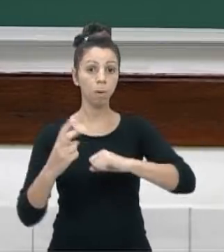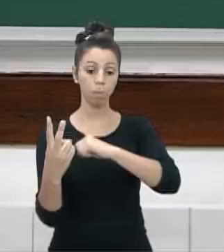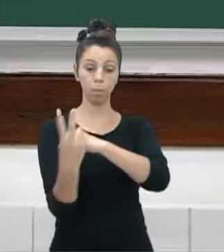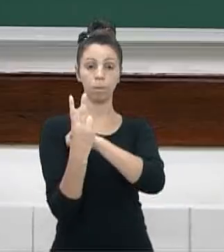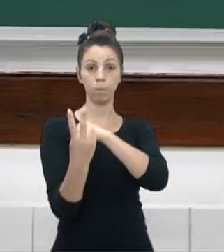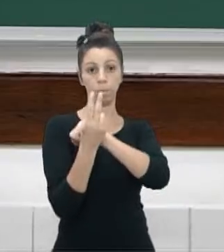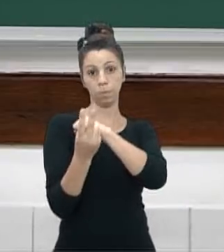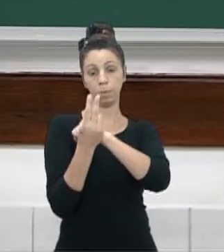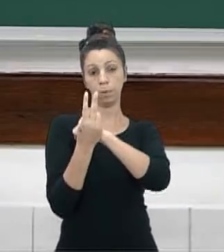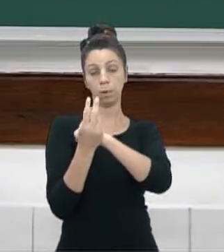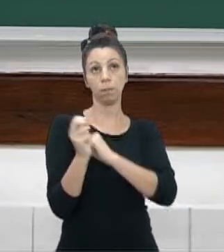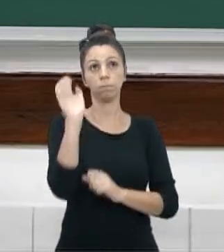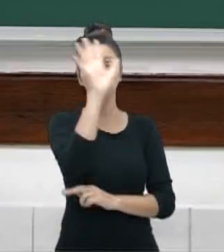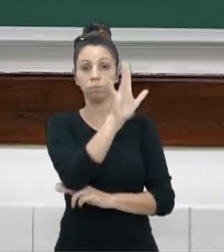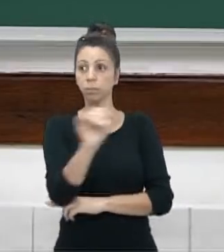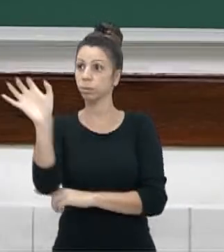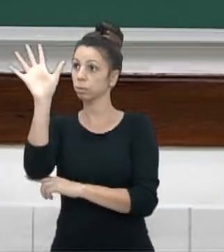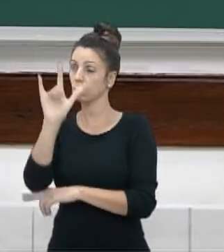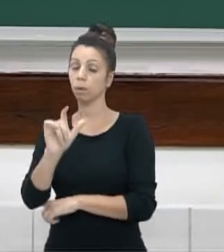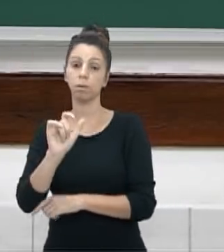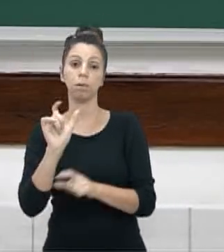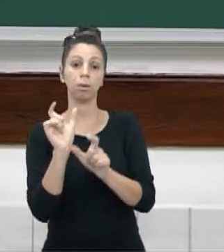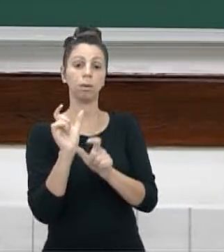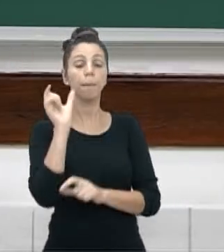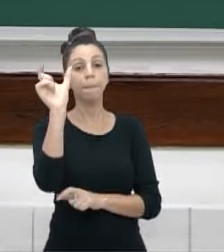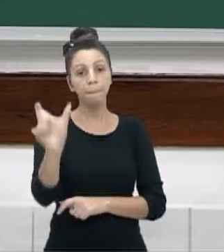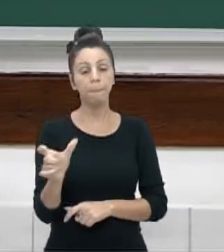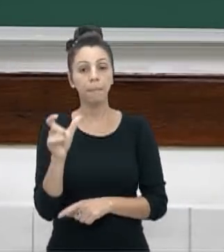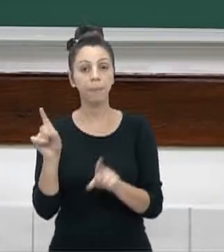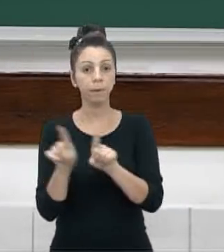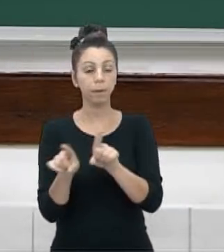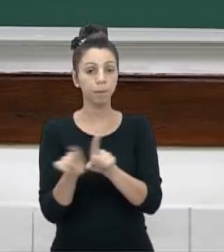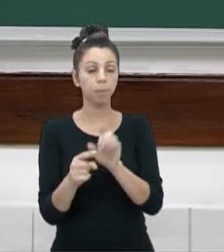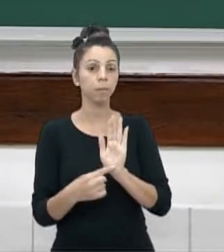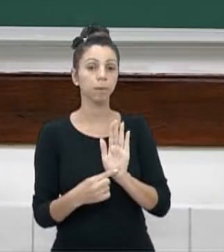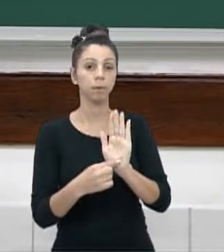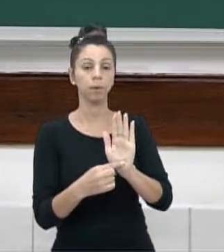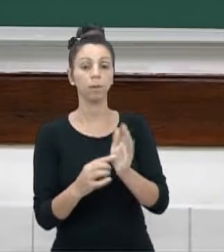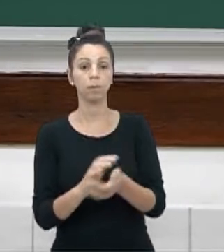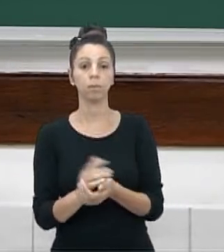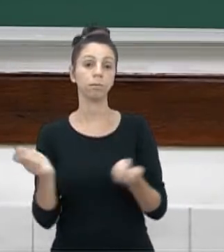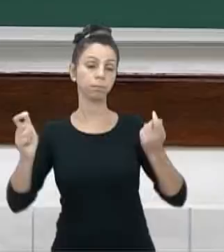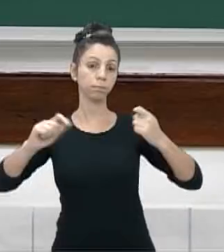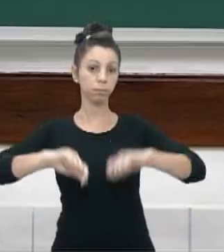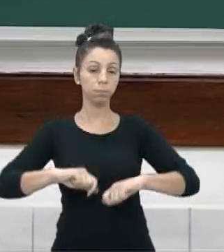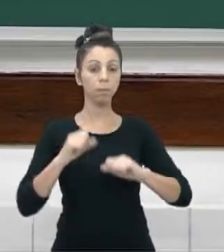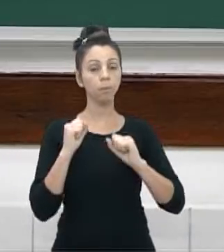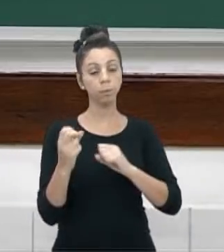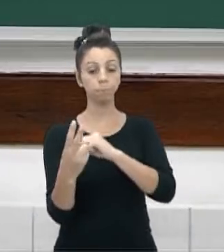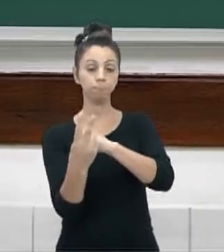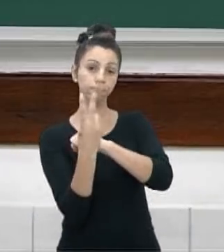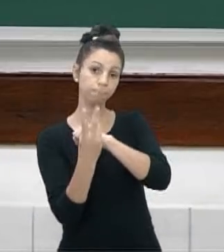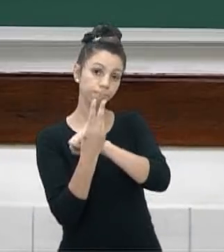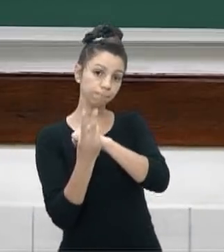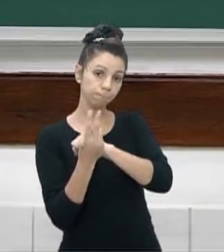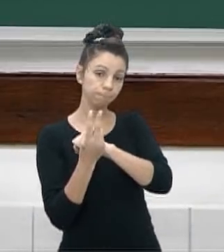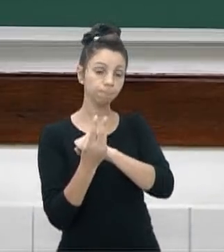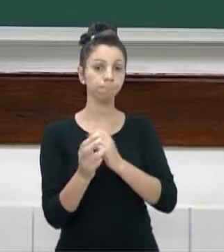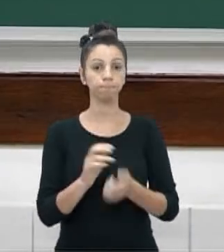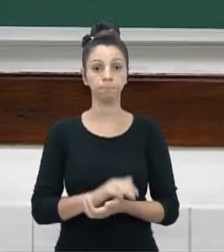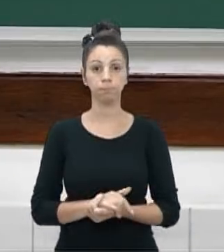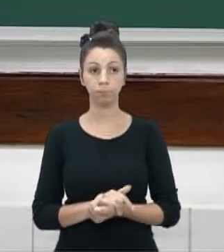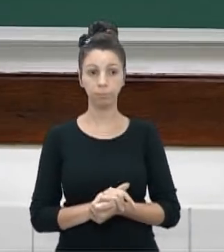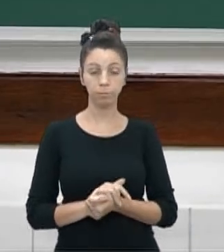prevenção, né, com imagens e palavras ali que ilustram, né, essa possibilidade da gente se prevenir contra a